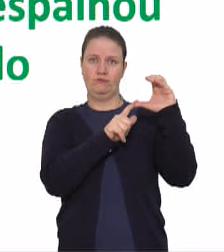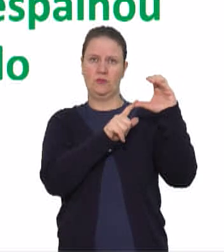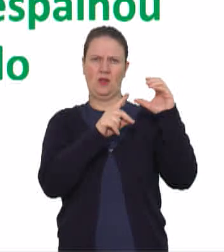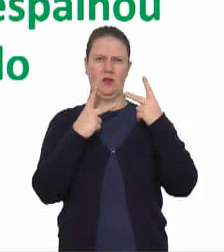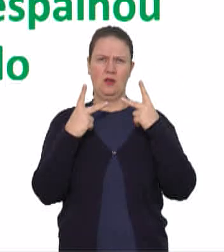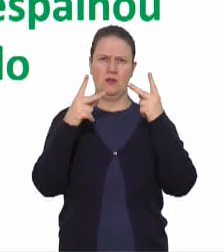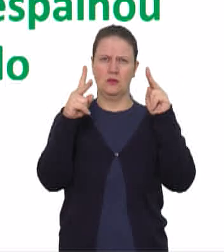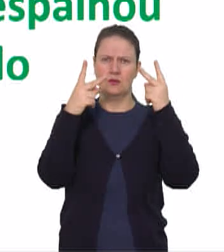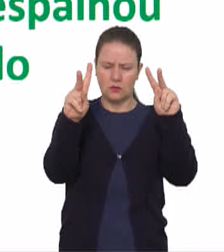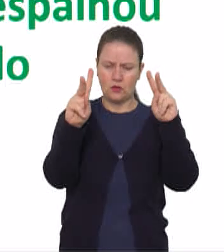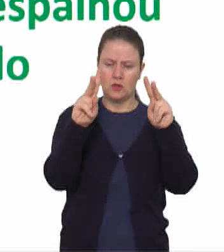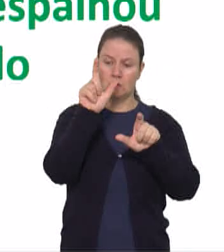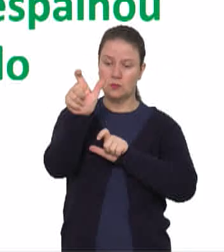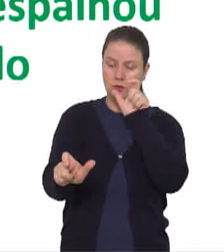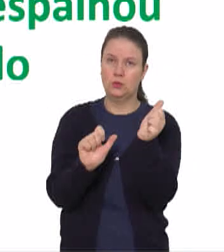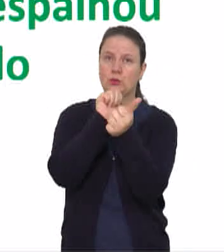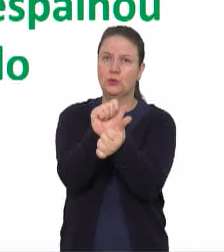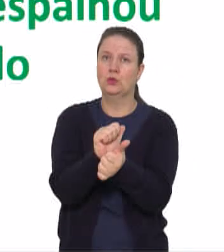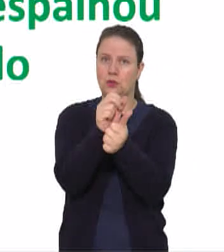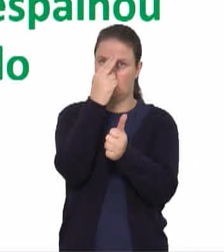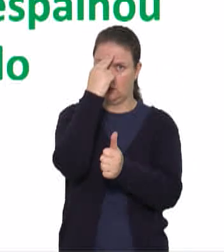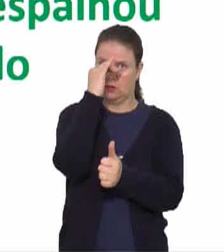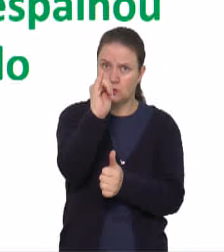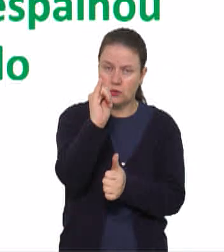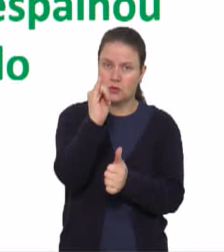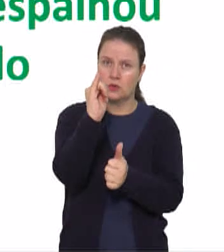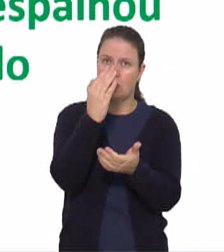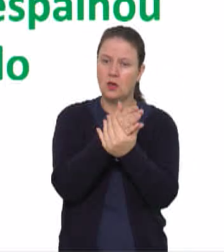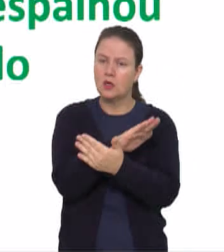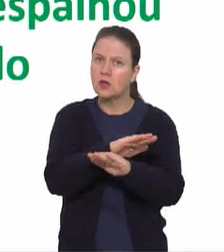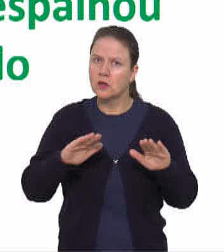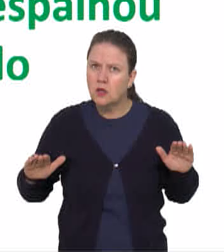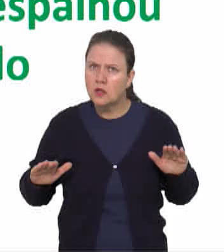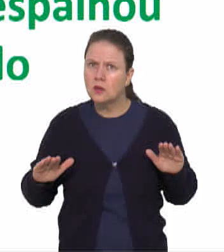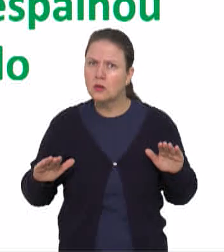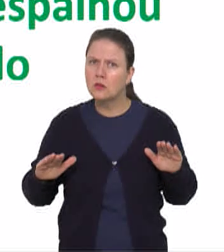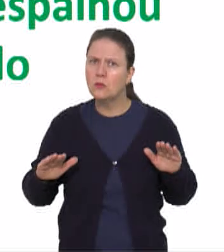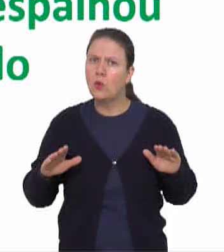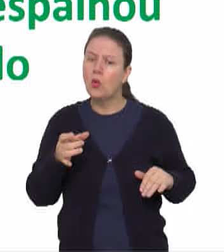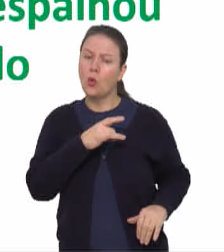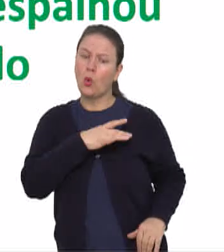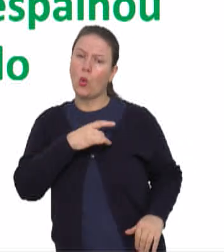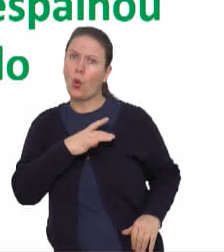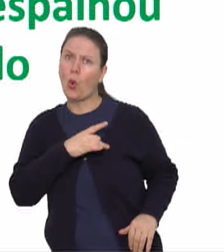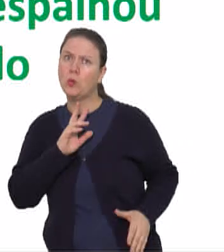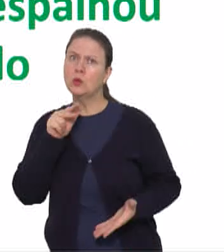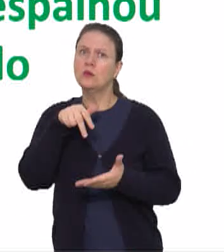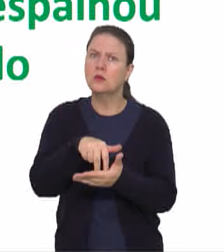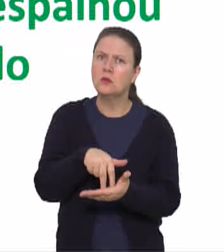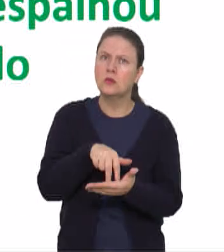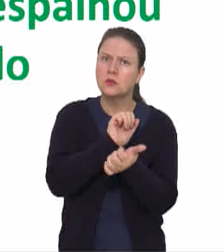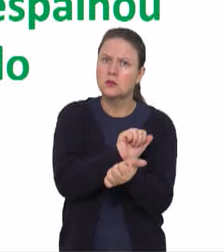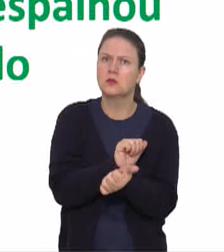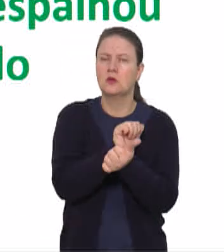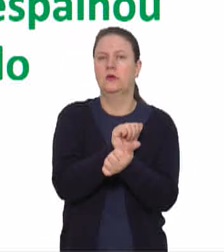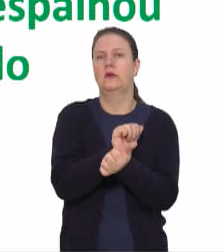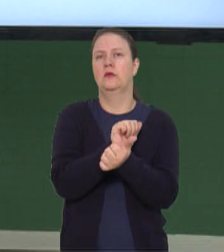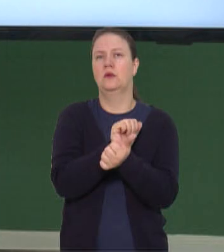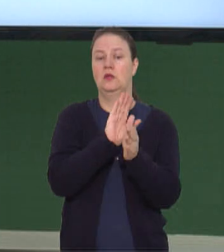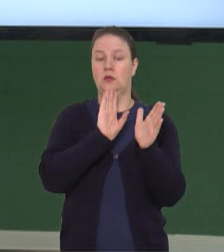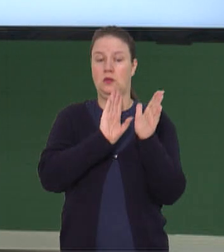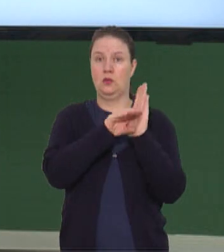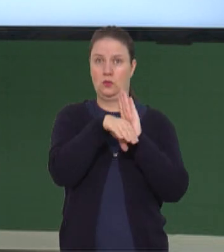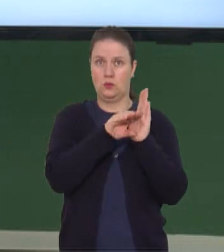ó, a vitória dos escravizados no Haiti extinguiu o haitianismo, ou seja, o medo de levantes escravos. A gente vai trabalhar esse conceito